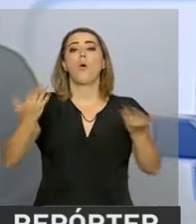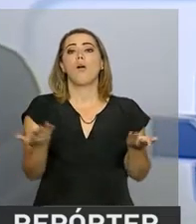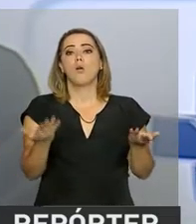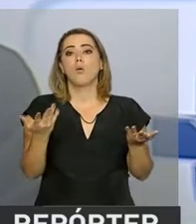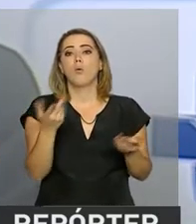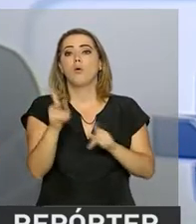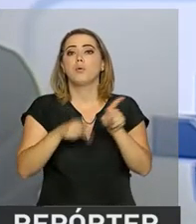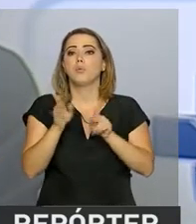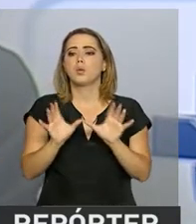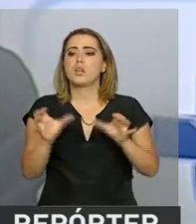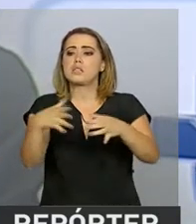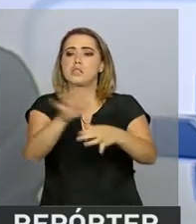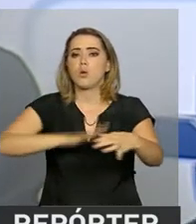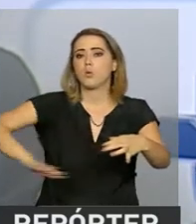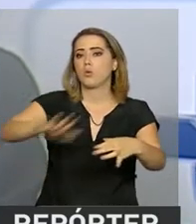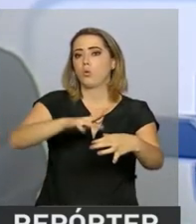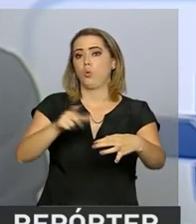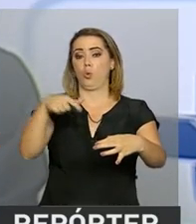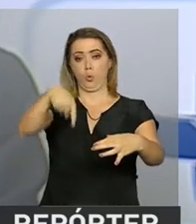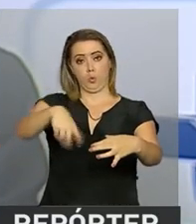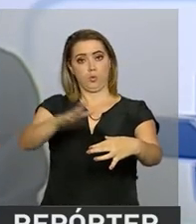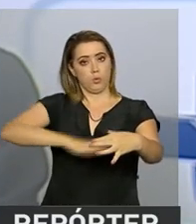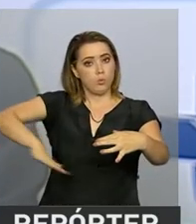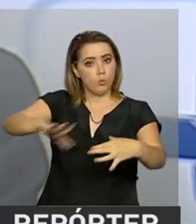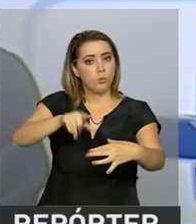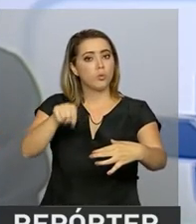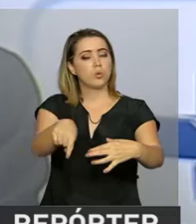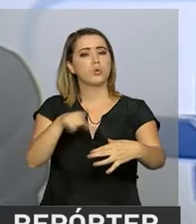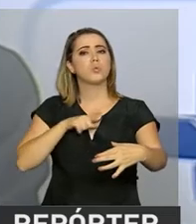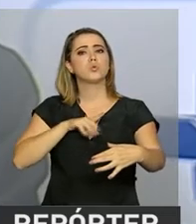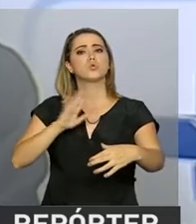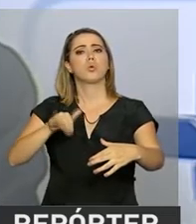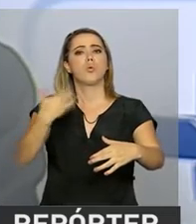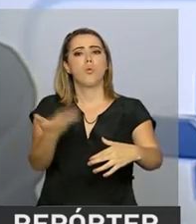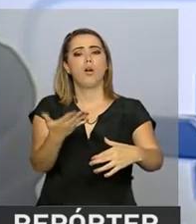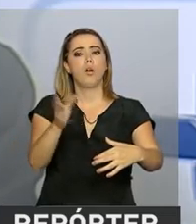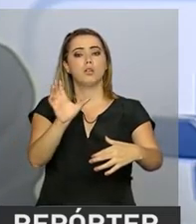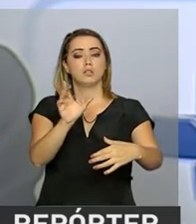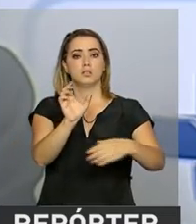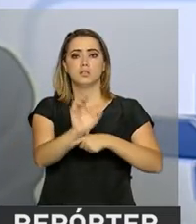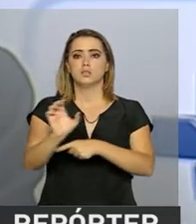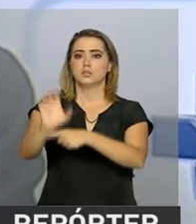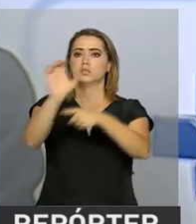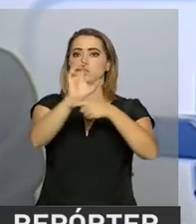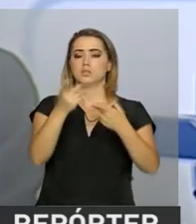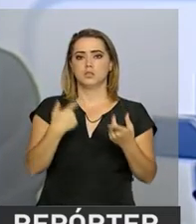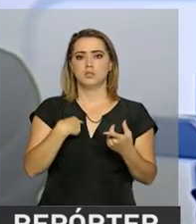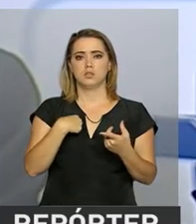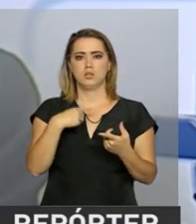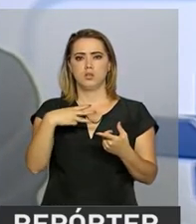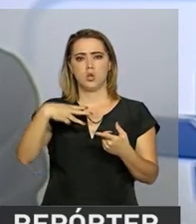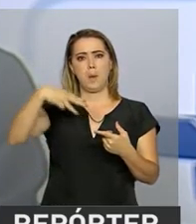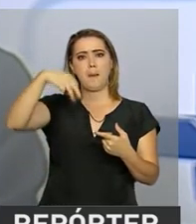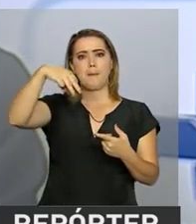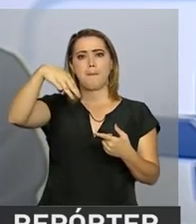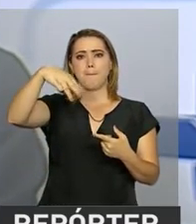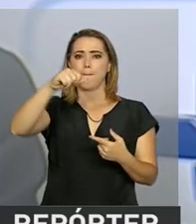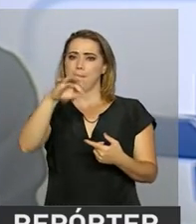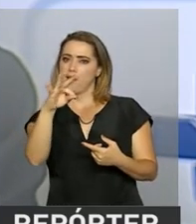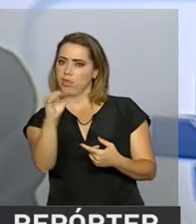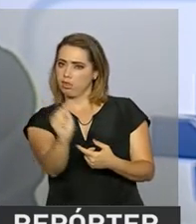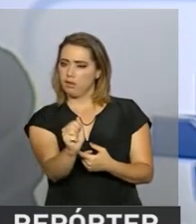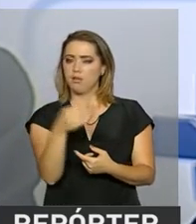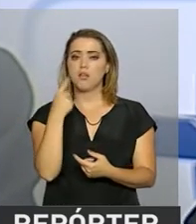está nessa região, no entorno da área da zona da mata, vamos dizer assim, de Minas Gerais